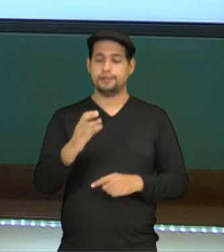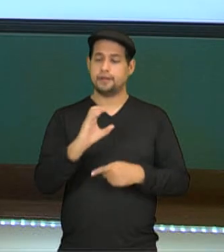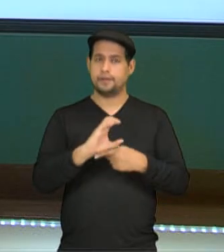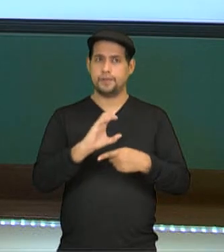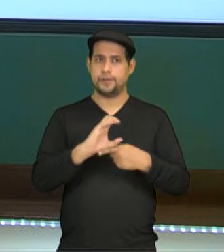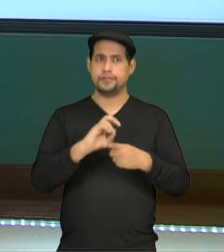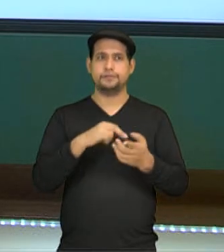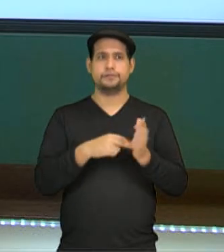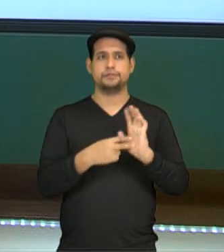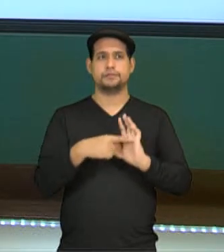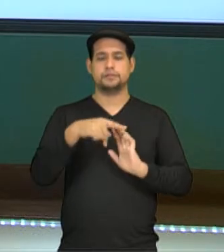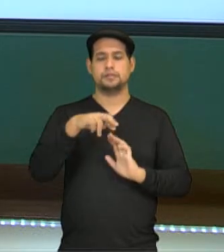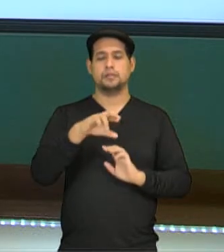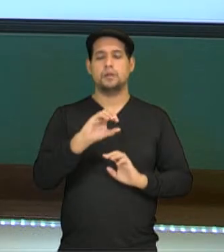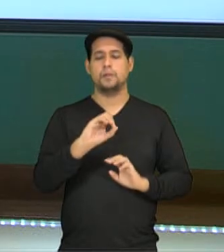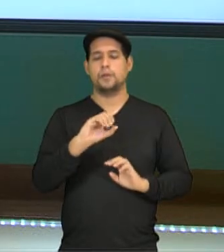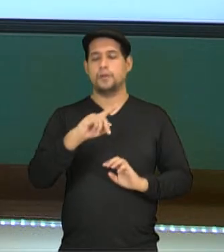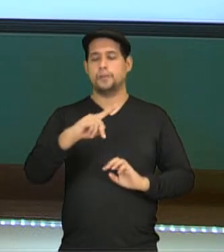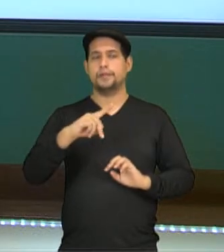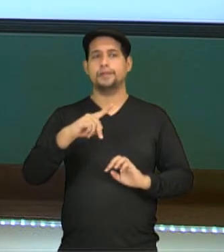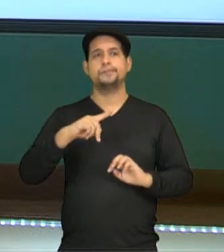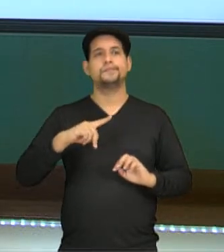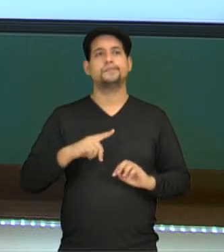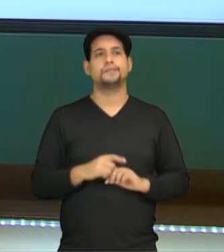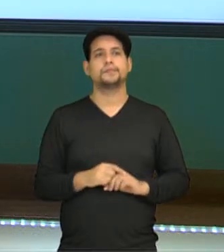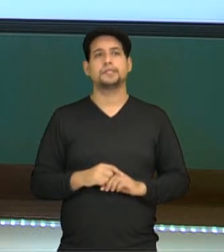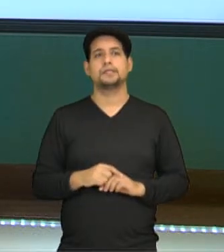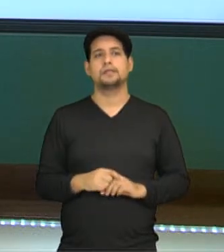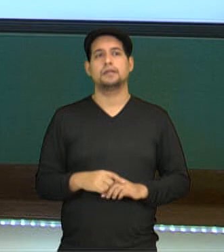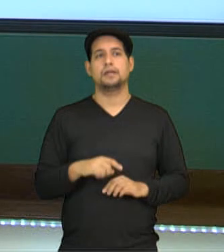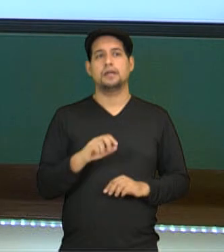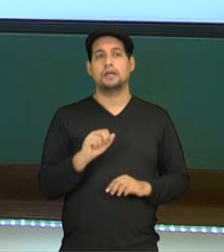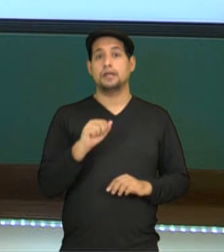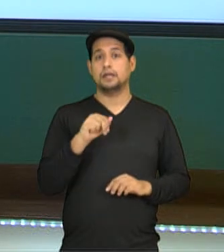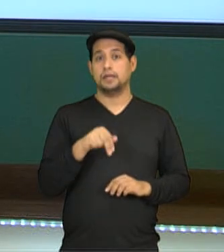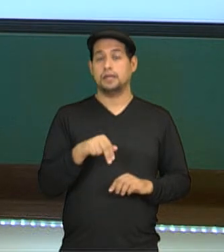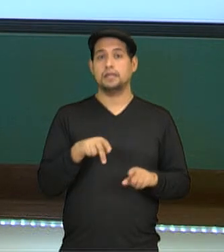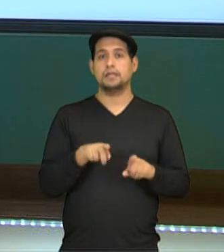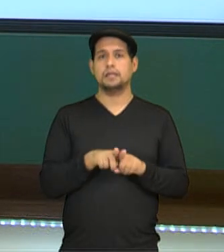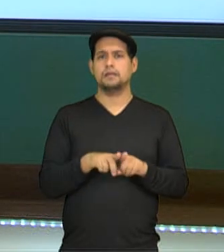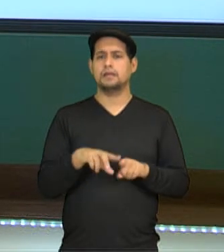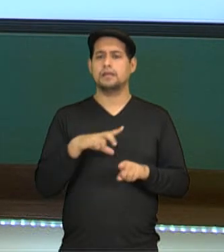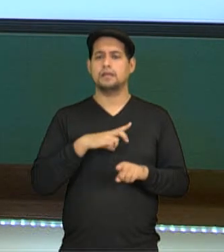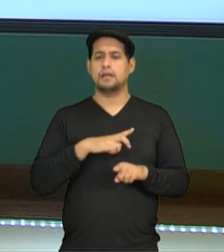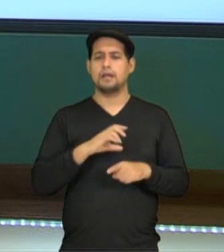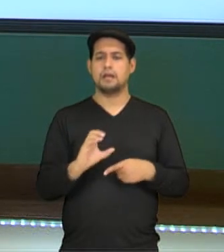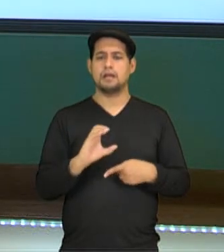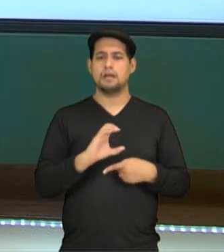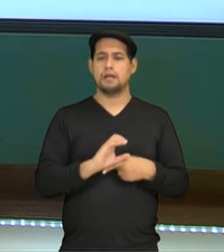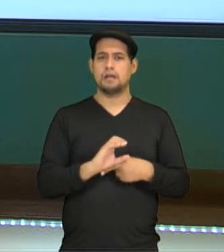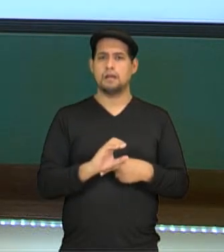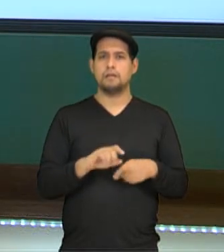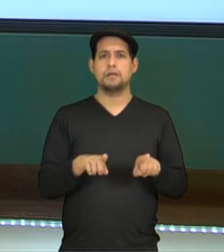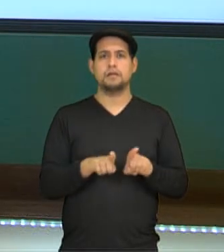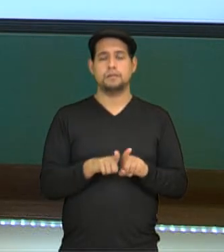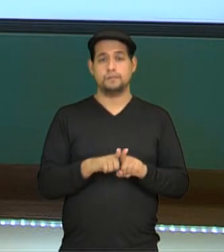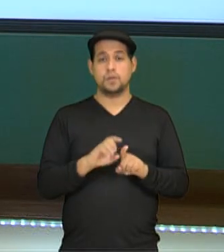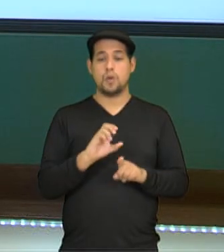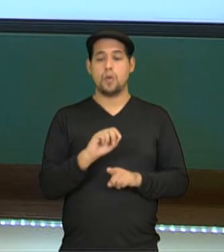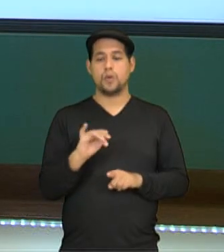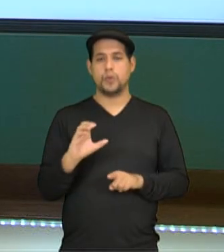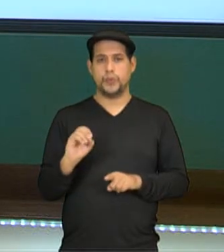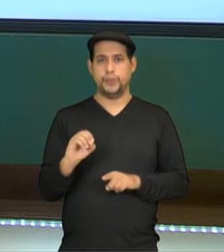é prop. Então, prop, AN, ligações simples entre os carbonos, e oico,